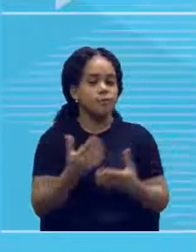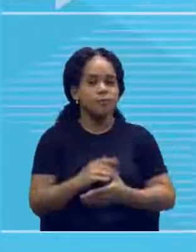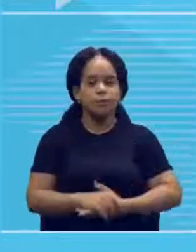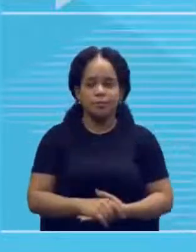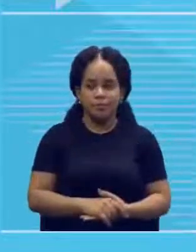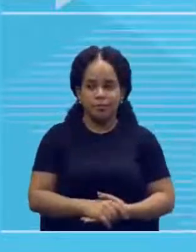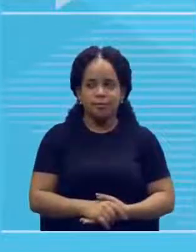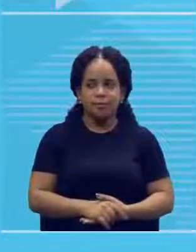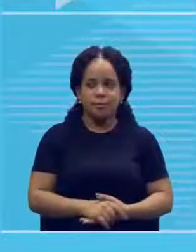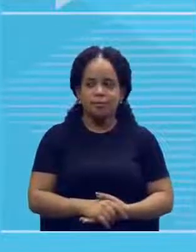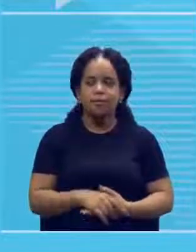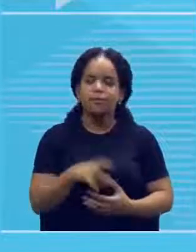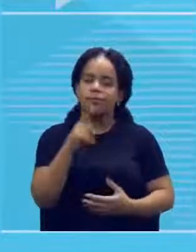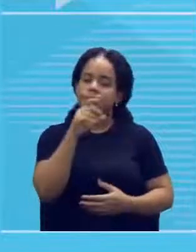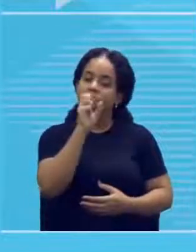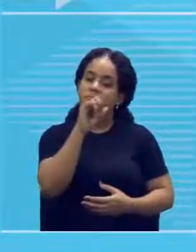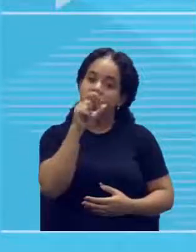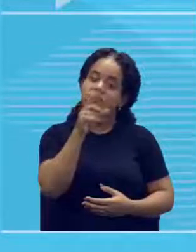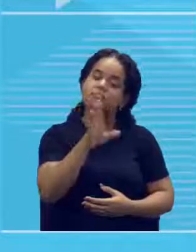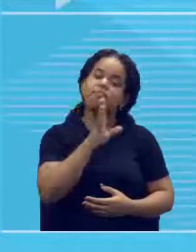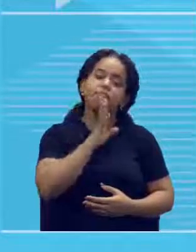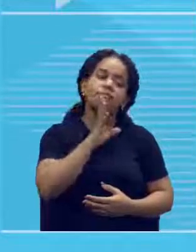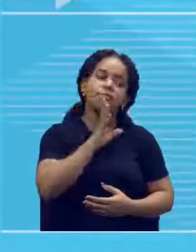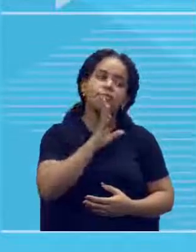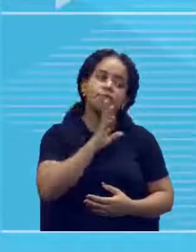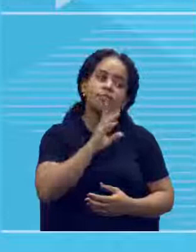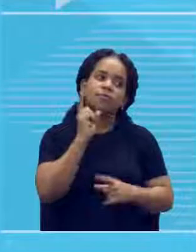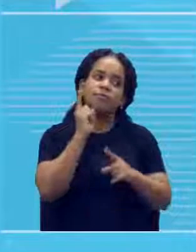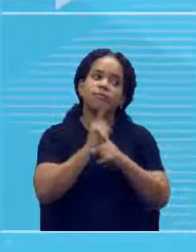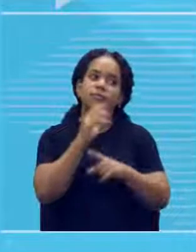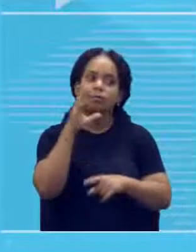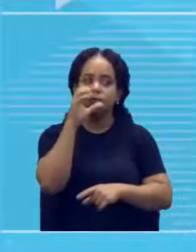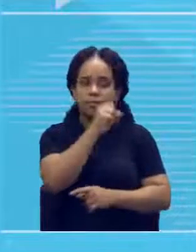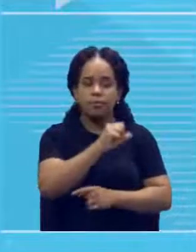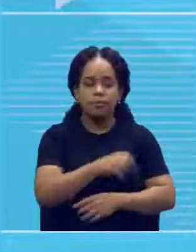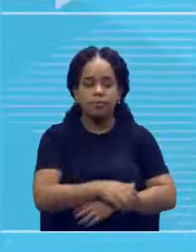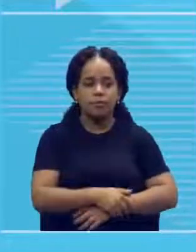se vocês sabem, se vocês conhecem ou se vocês vão encontrar aí rapidinho.